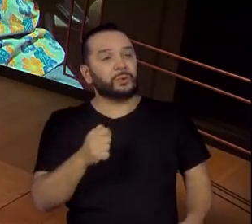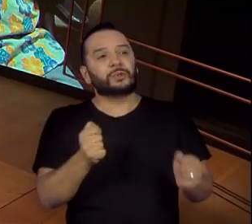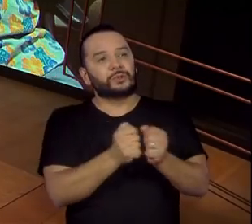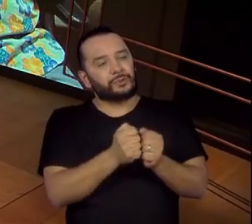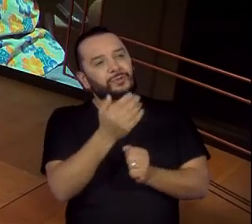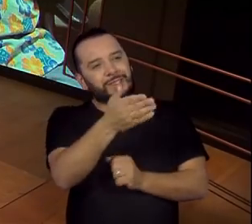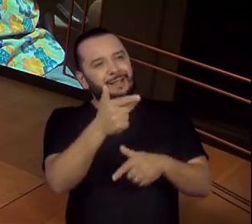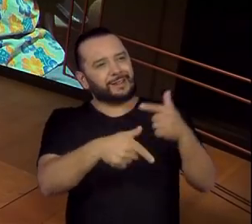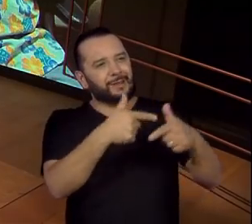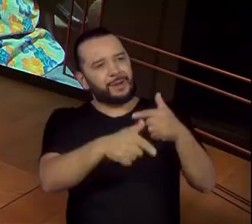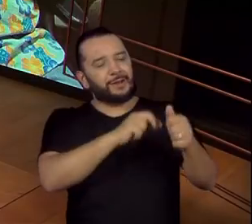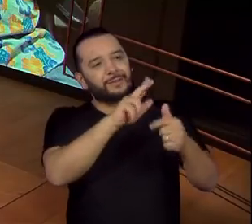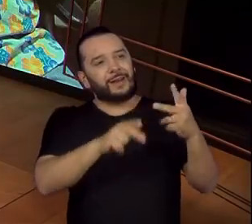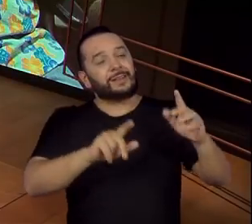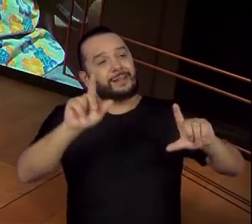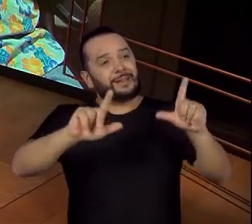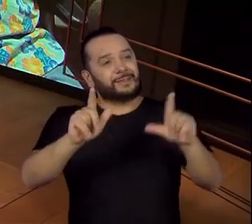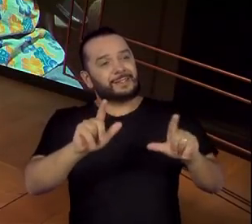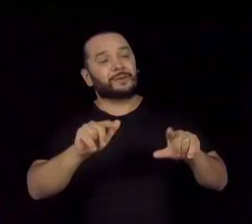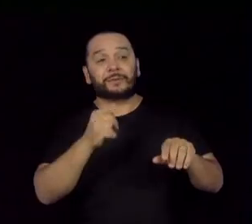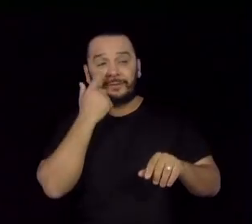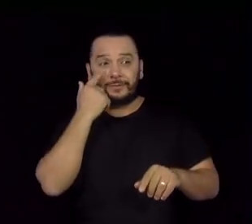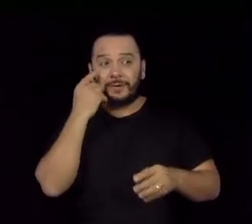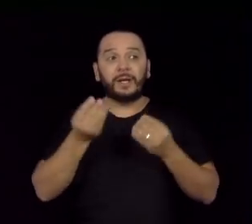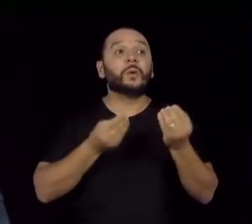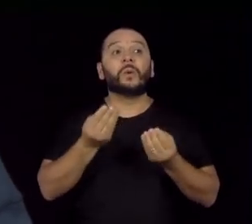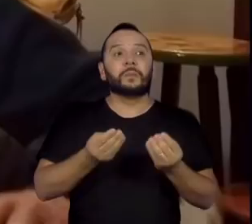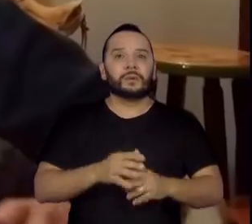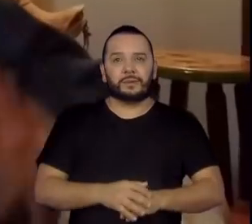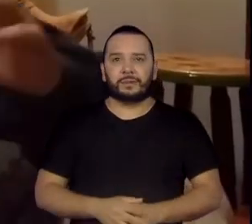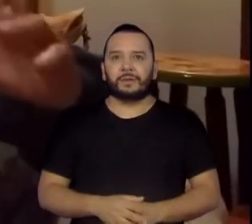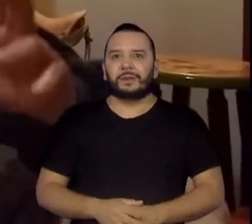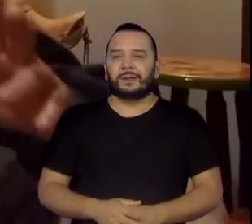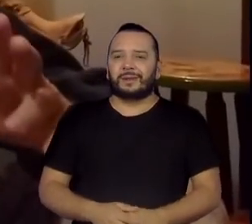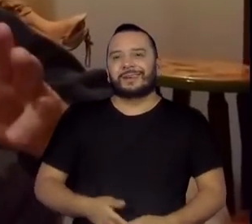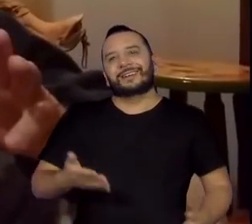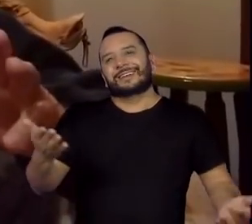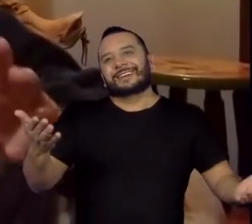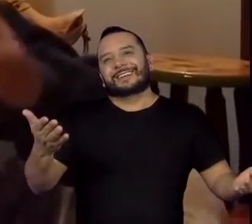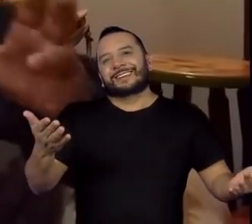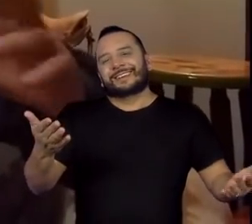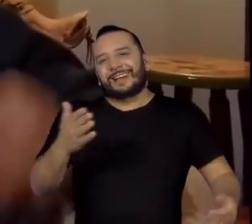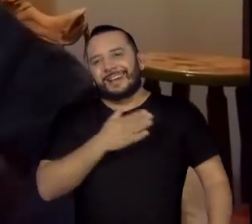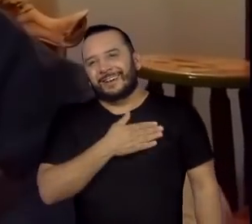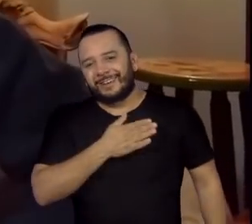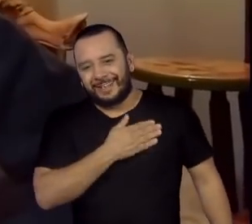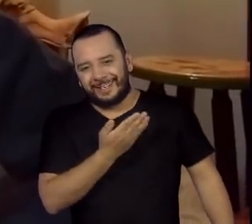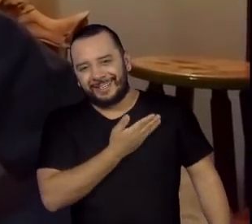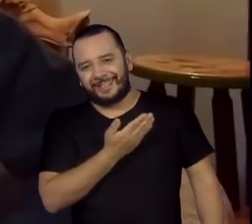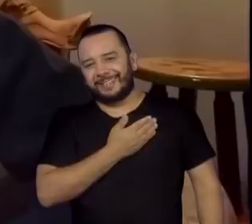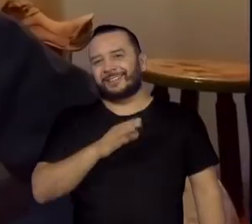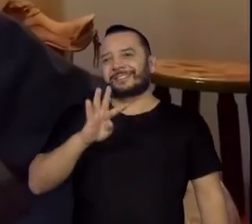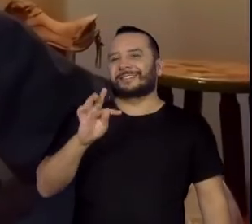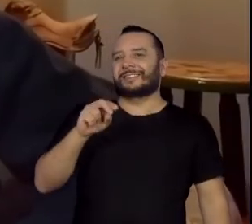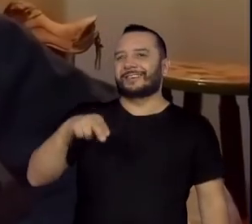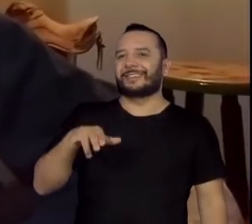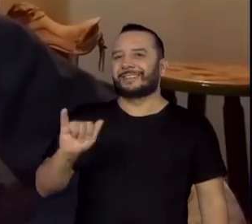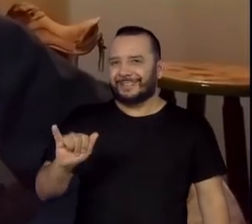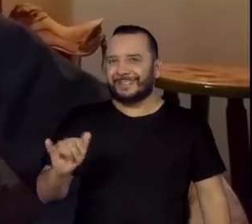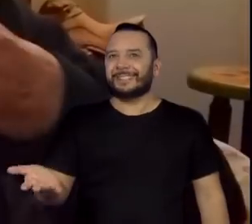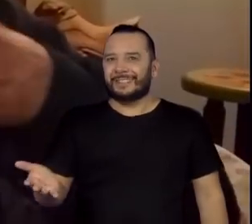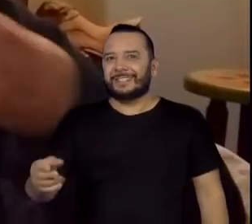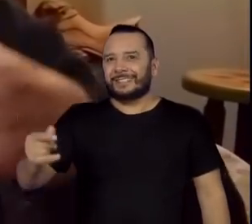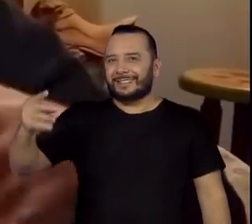trabalhos contigo na TV e no cinema. Veja só quem é. Salve, Dom! Grande Dom, meu camarada, quanto